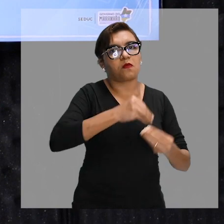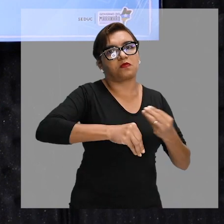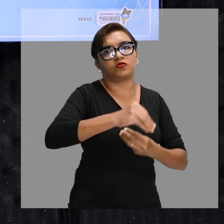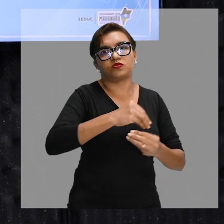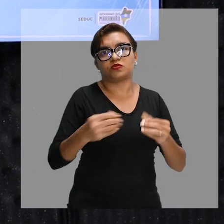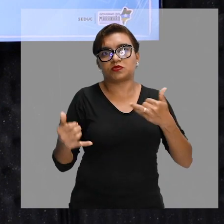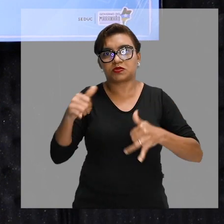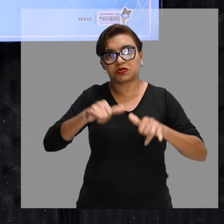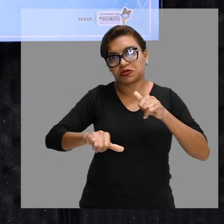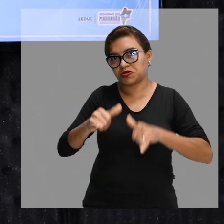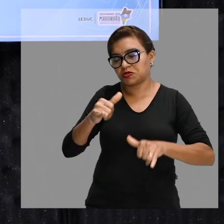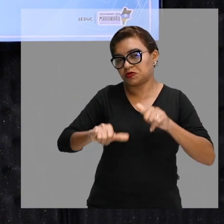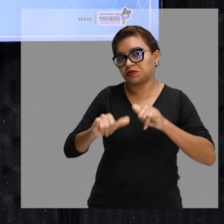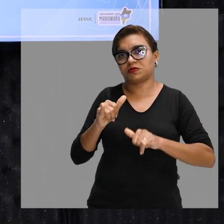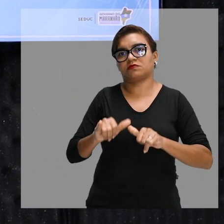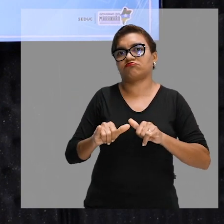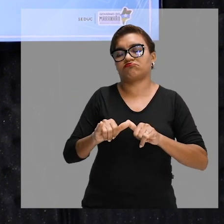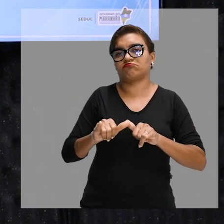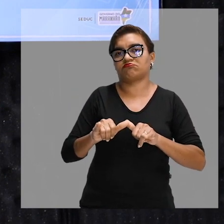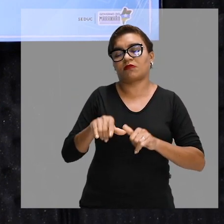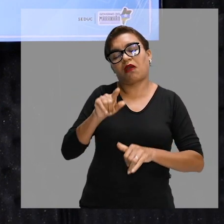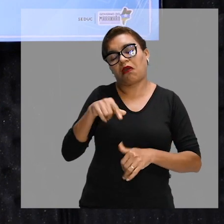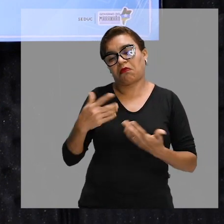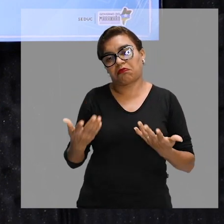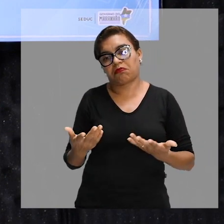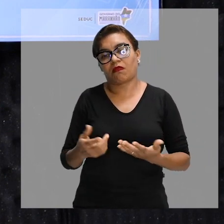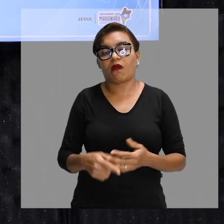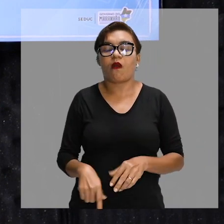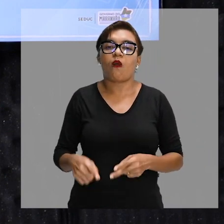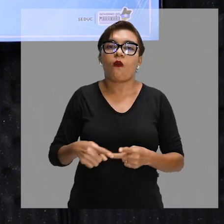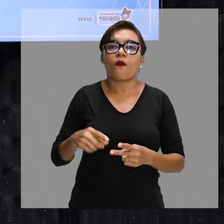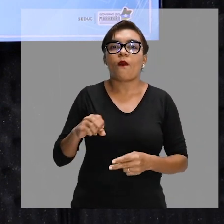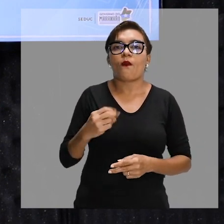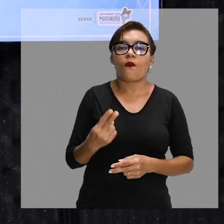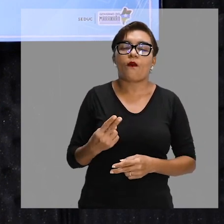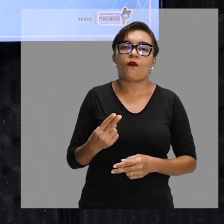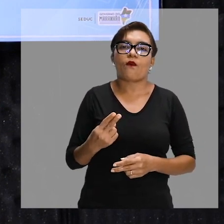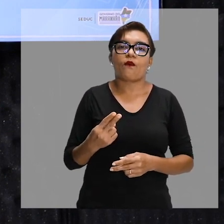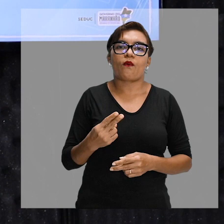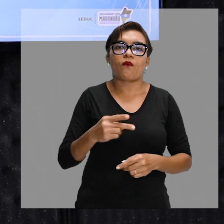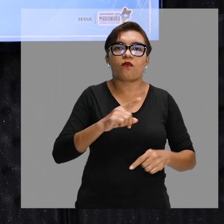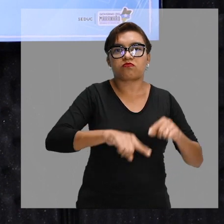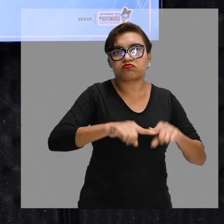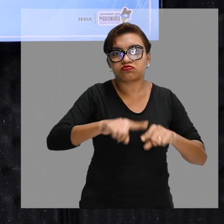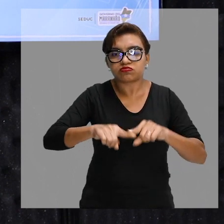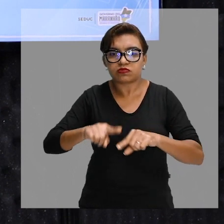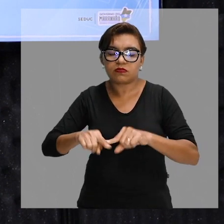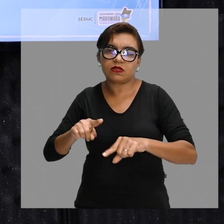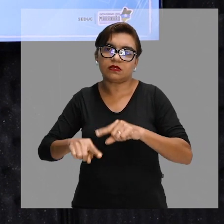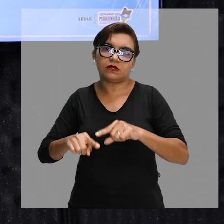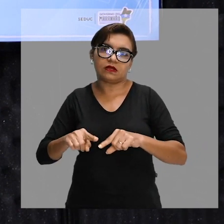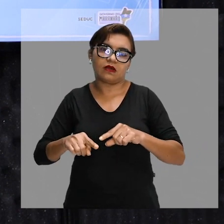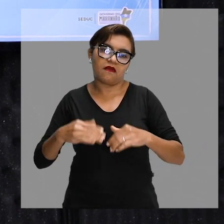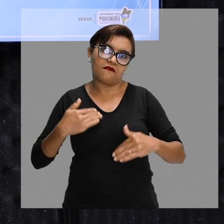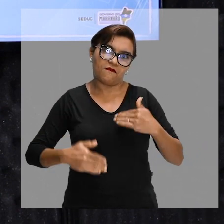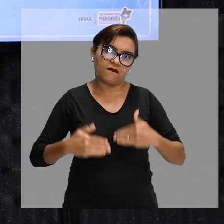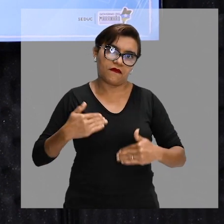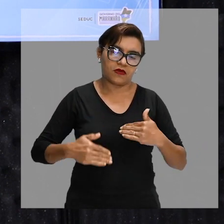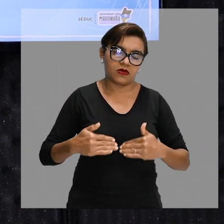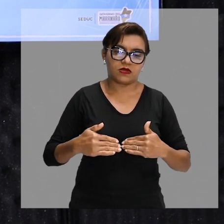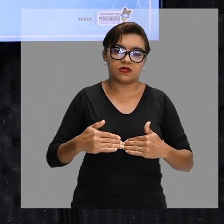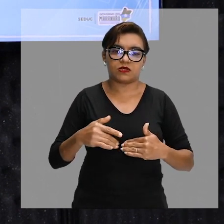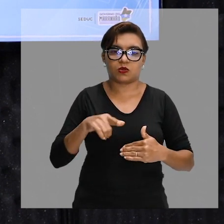química, a emissão de luz. Pode ser com a presença de um agente físico para emitir luz, certo? Então